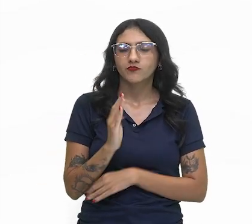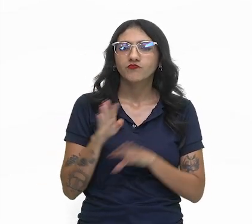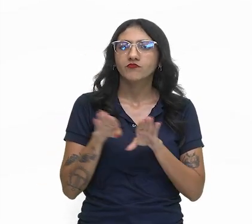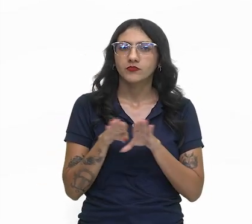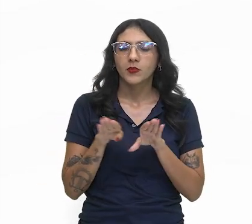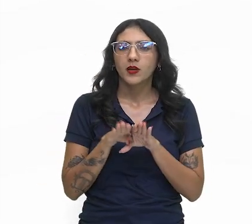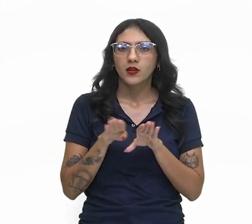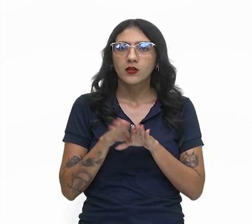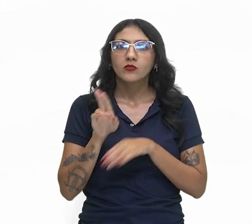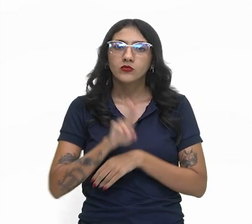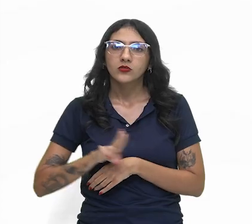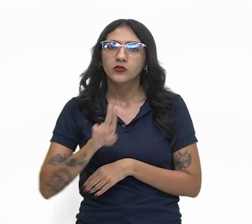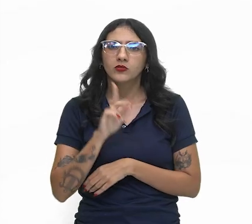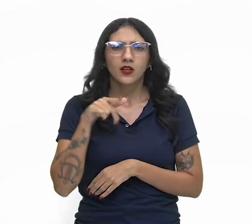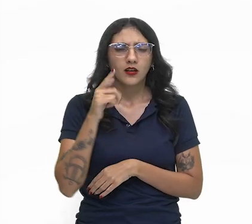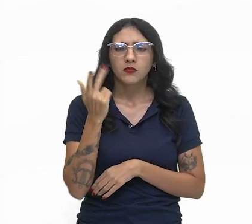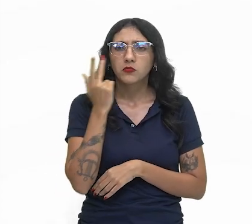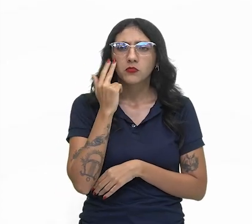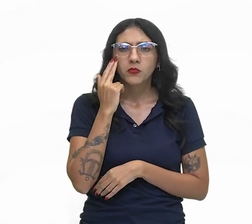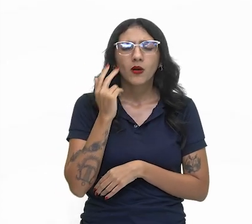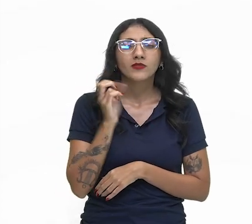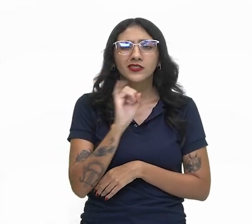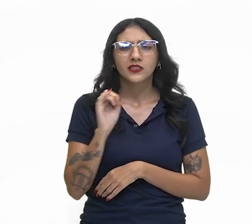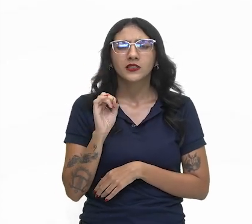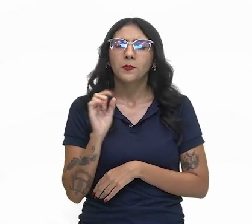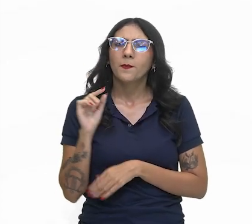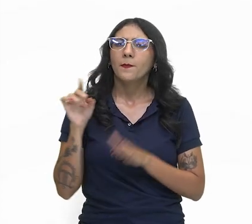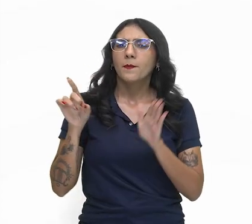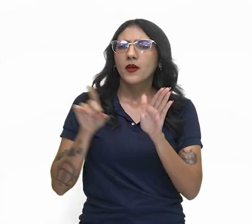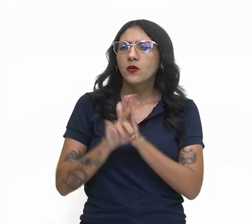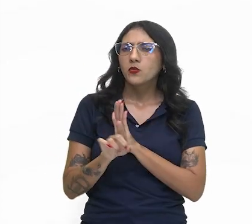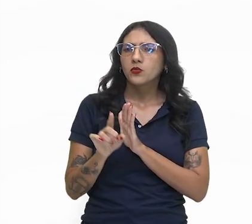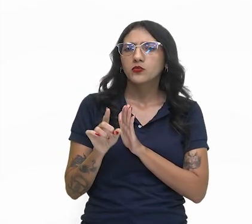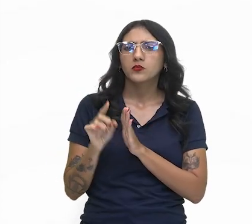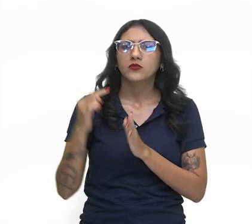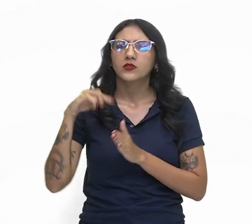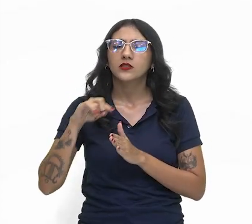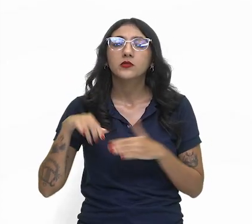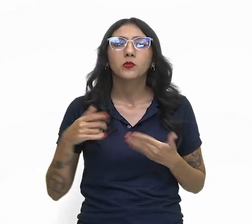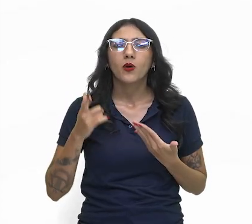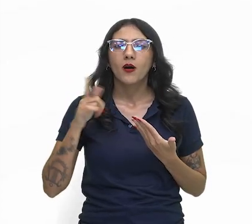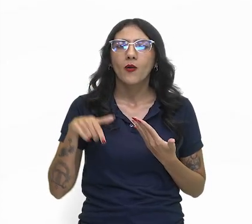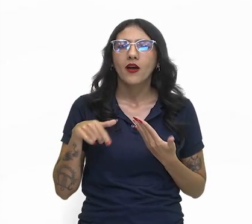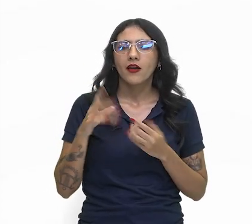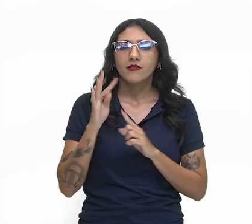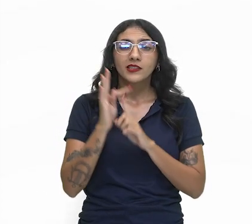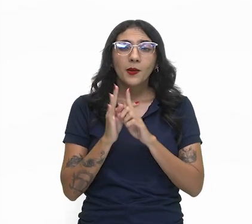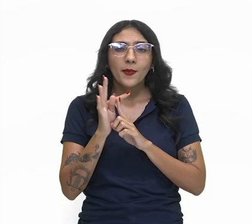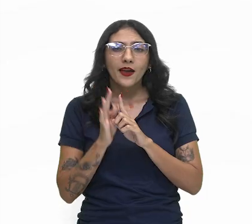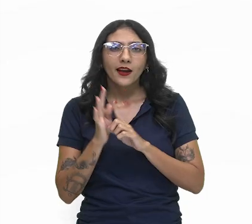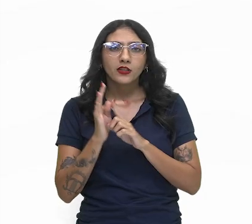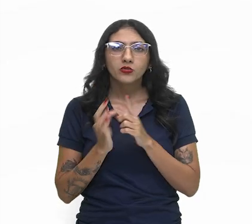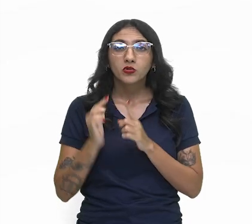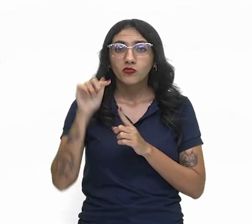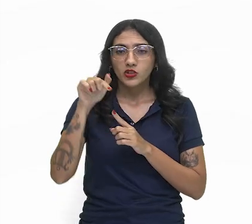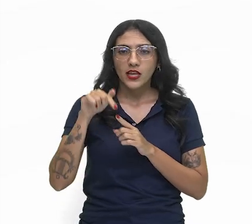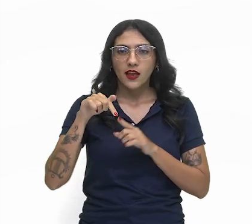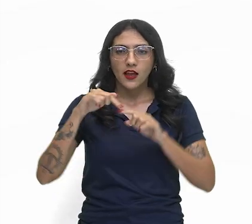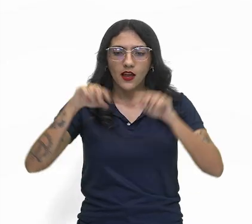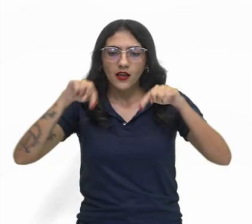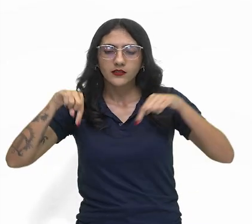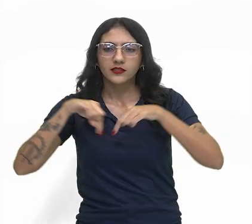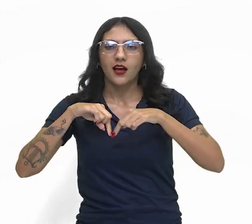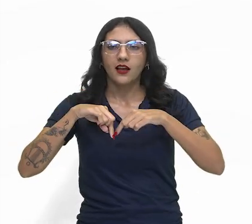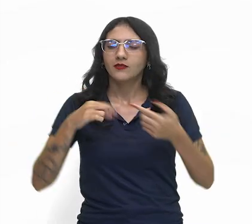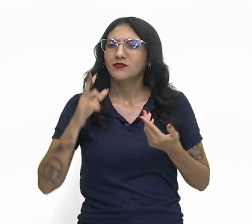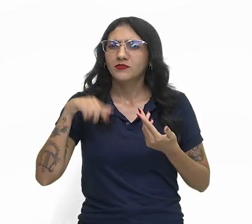a escala Celsius. É muito comum quando perguntam para você qual é a temperatura que está na sua sala agora. É tão